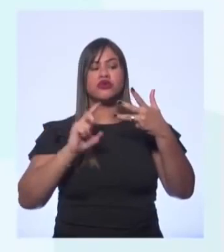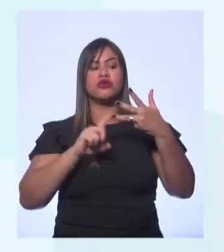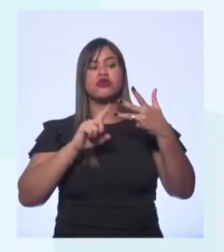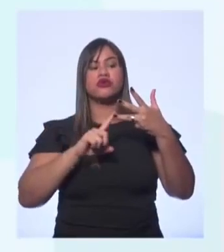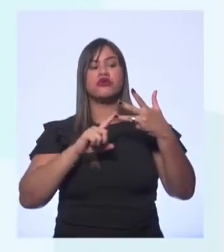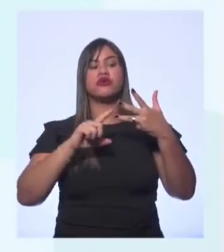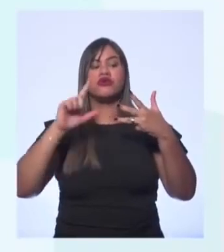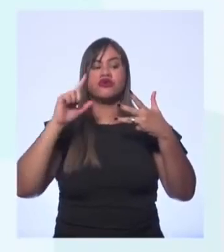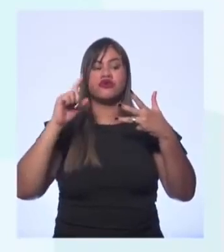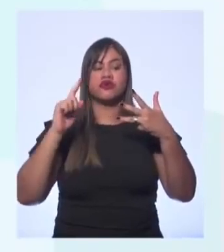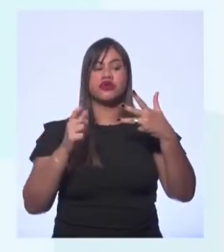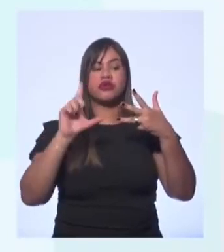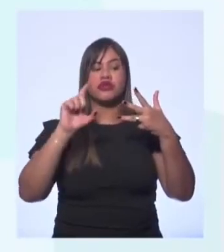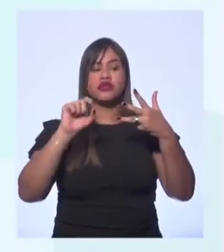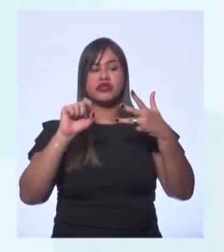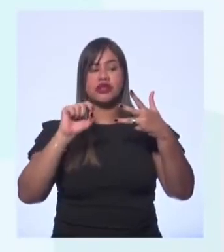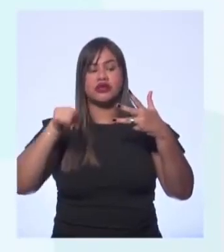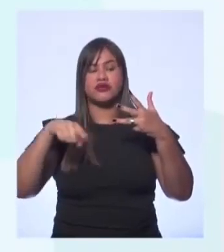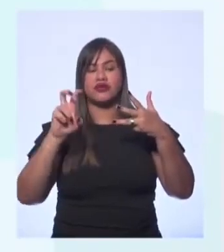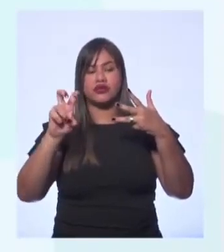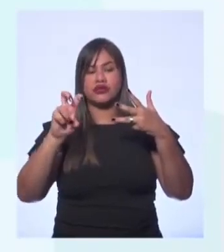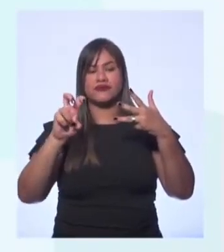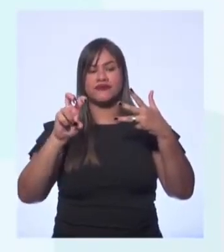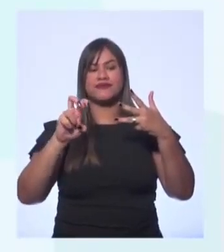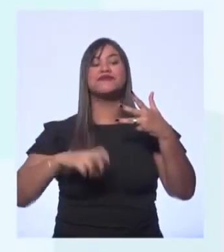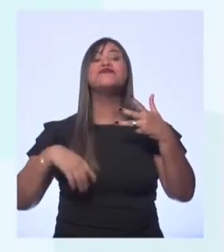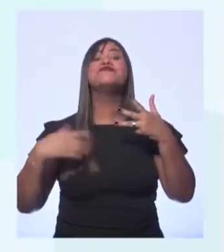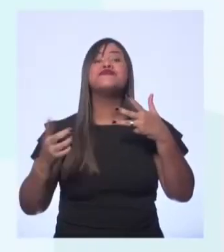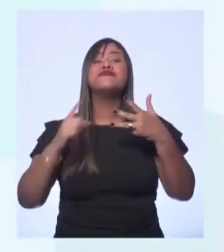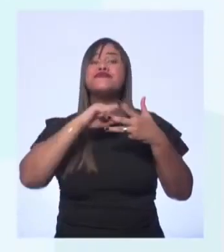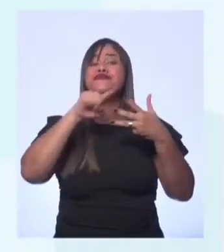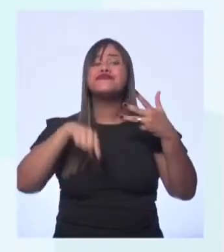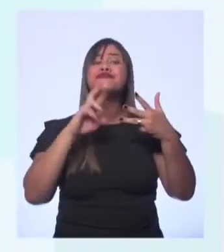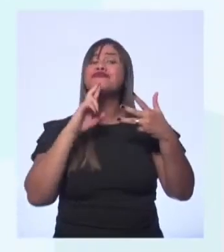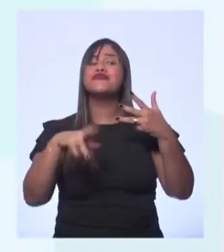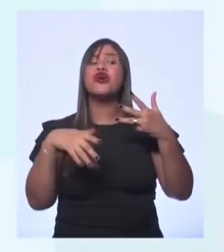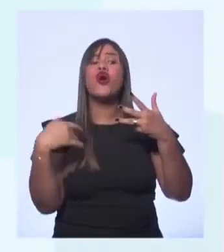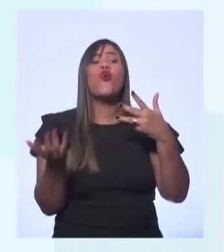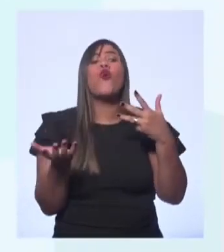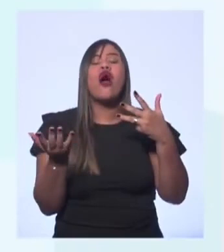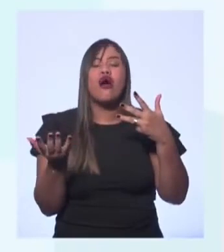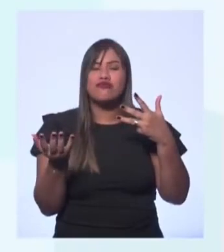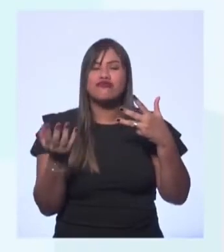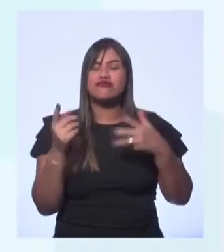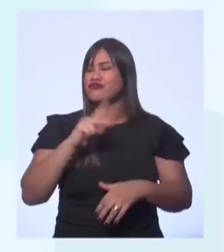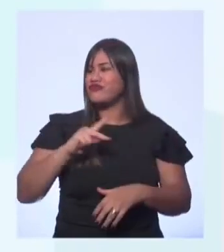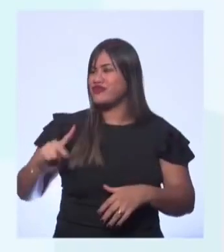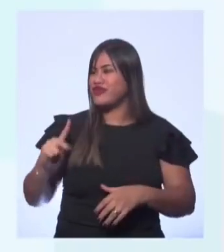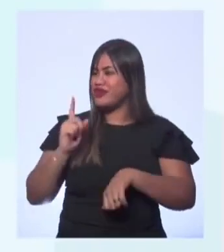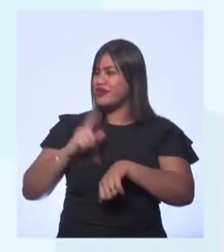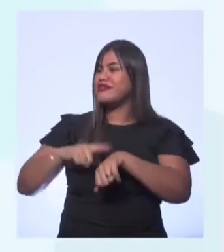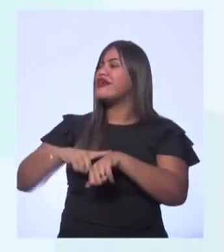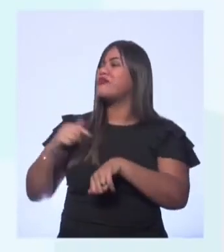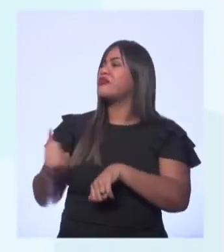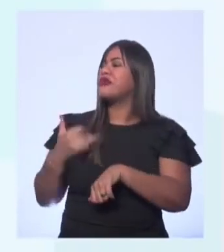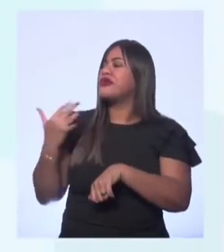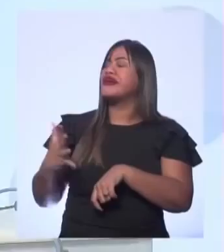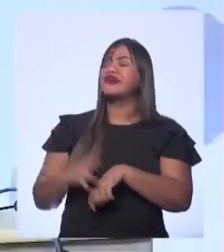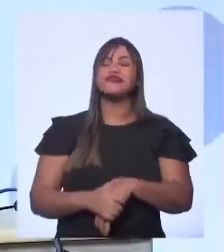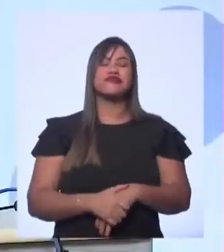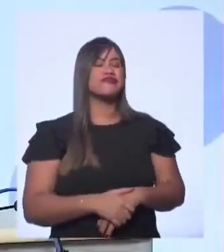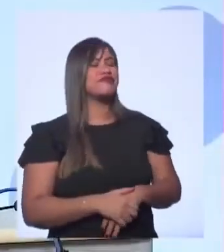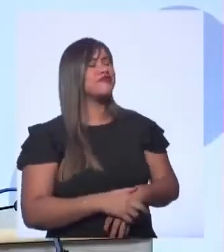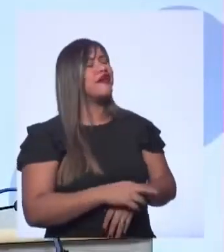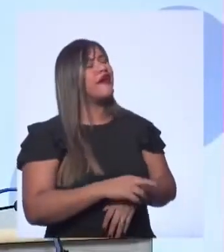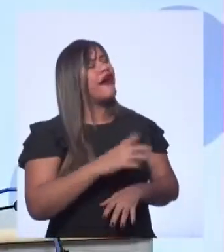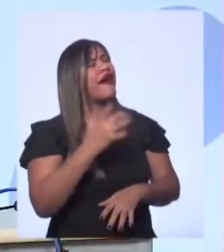52,5. E alternativa D, 10,5. E aí, 315 dividido por 30. Professora Inês, quanto tempo para essa atividade?